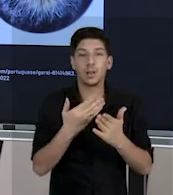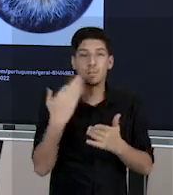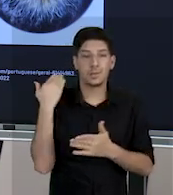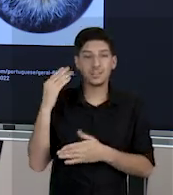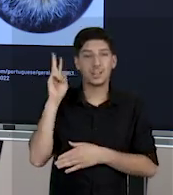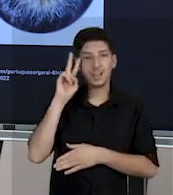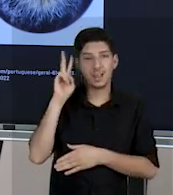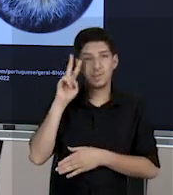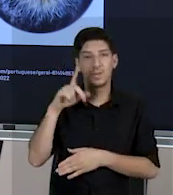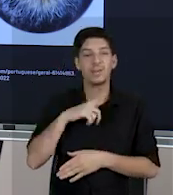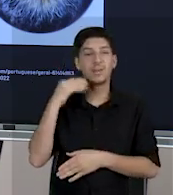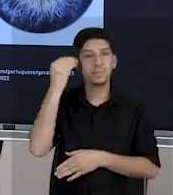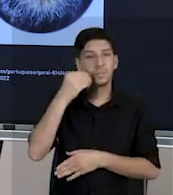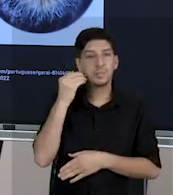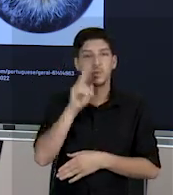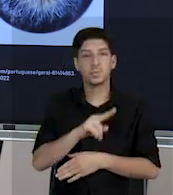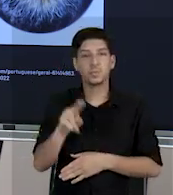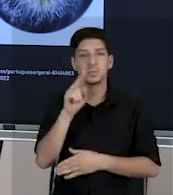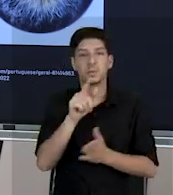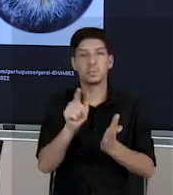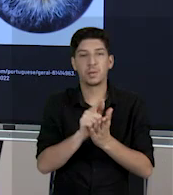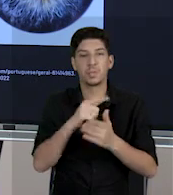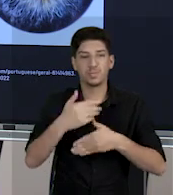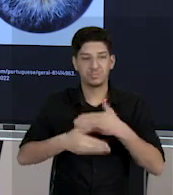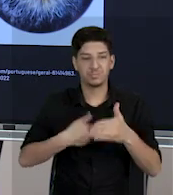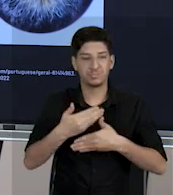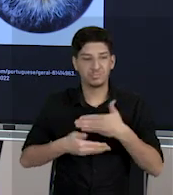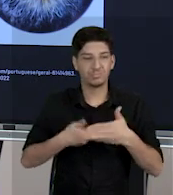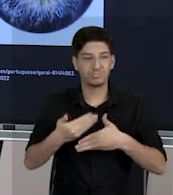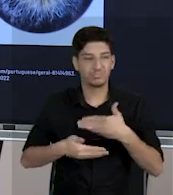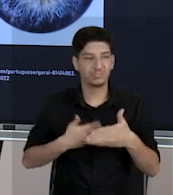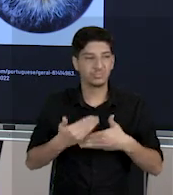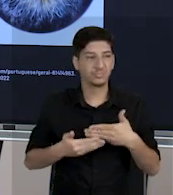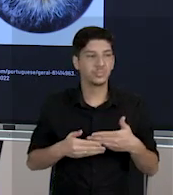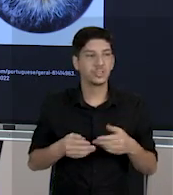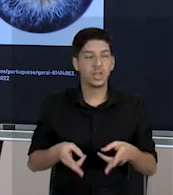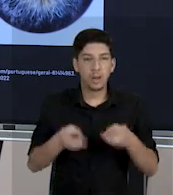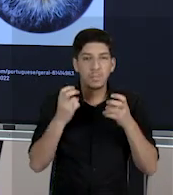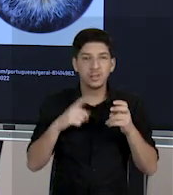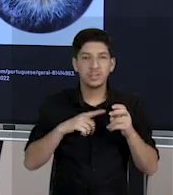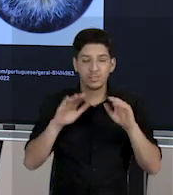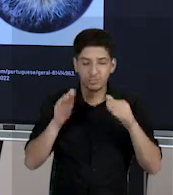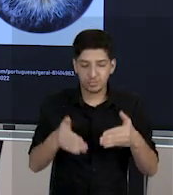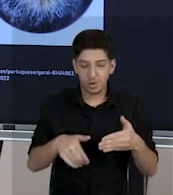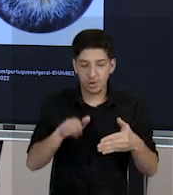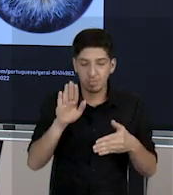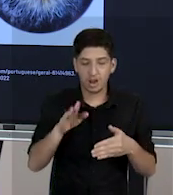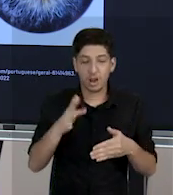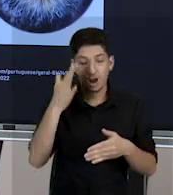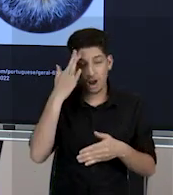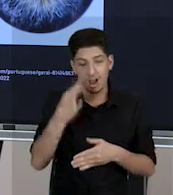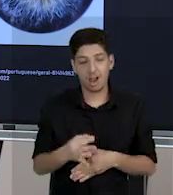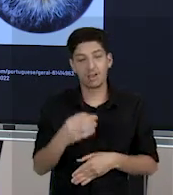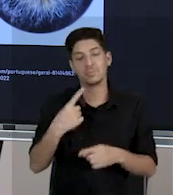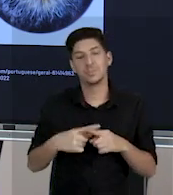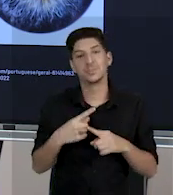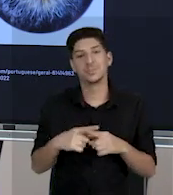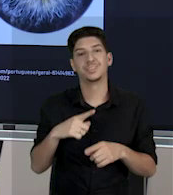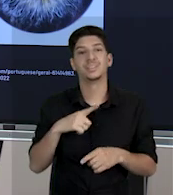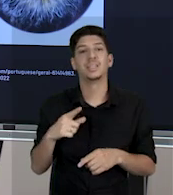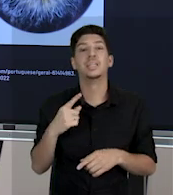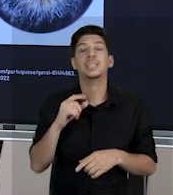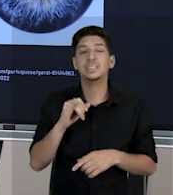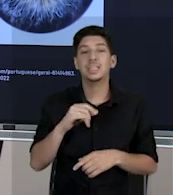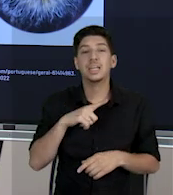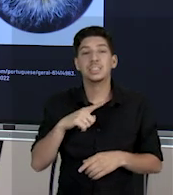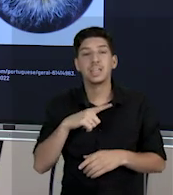experimento, que nós pegamos um rolo de papel e observamos uma coisa com mais foco, a gente entende por quê. Se eu pegar um rolo